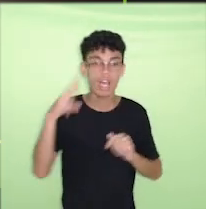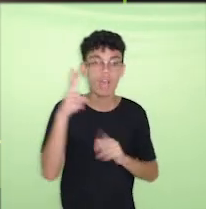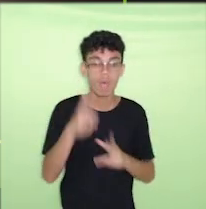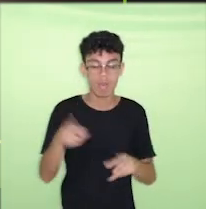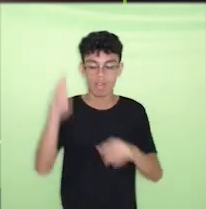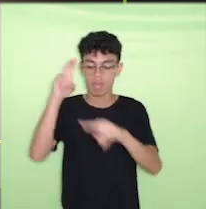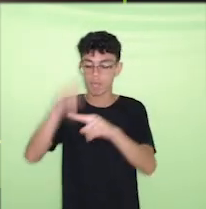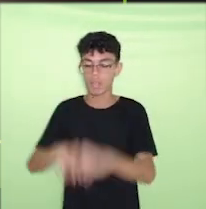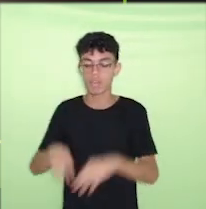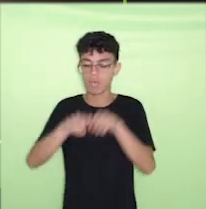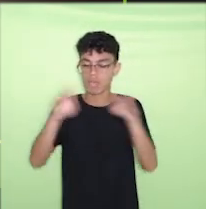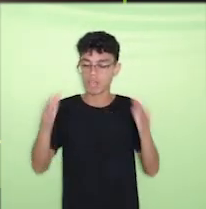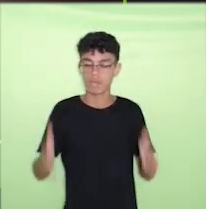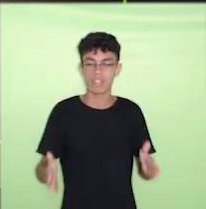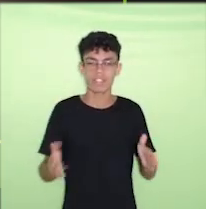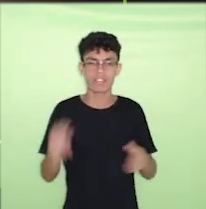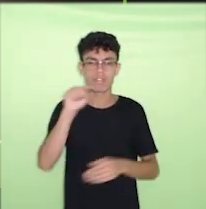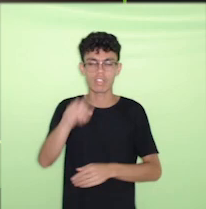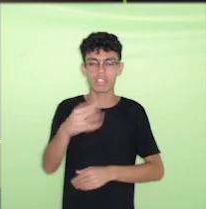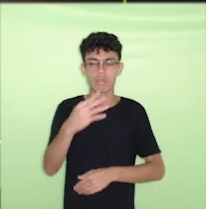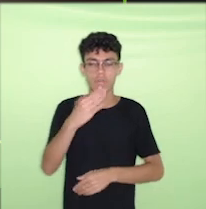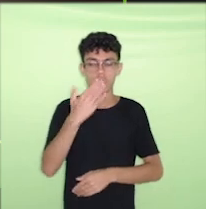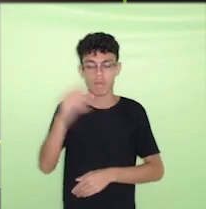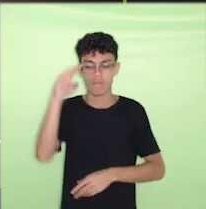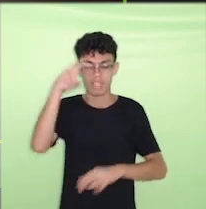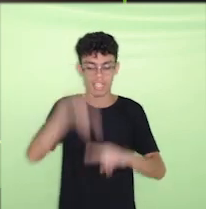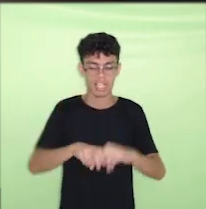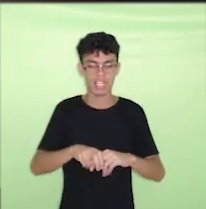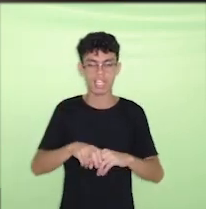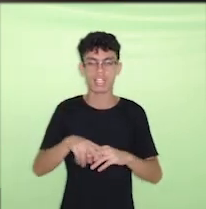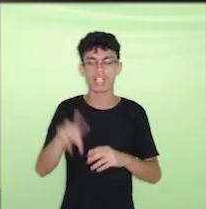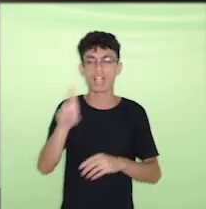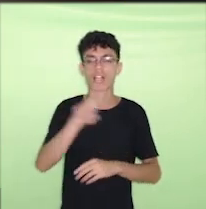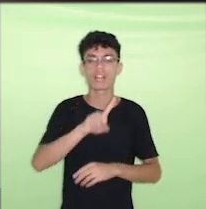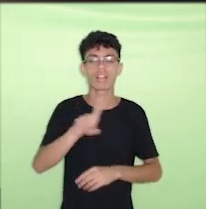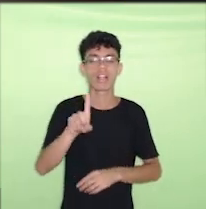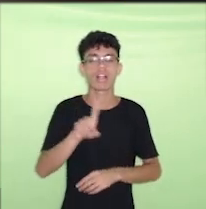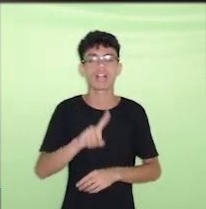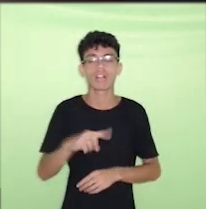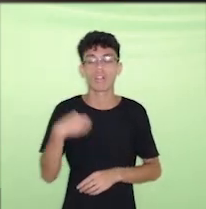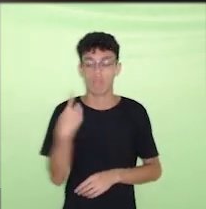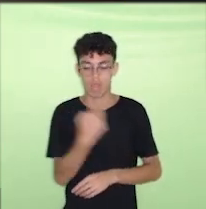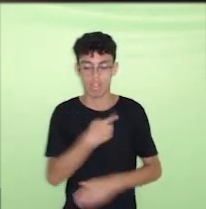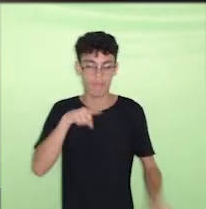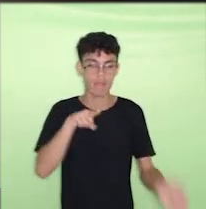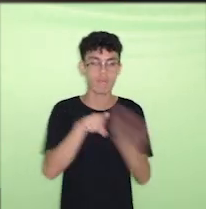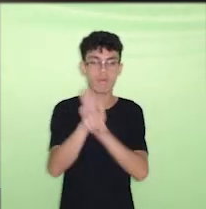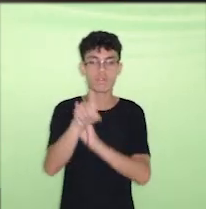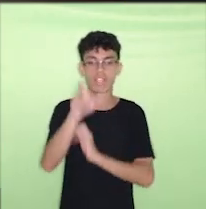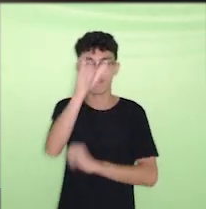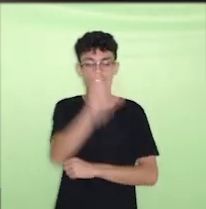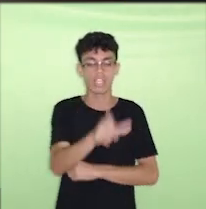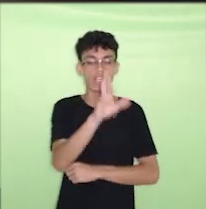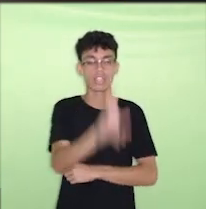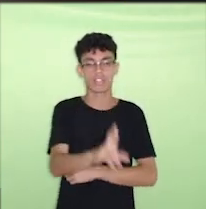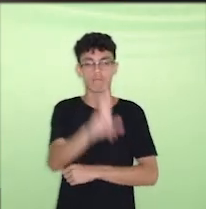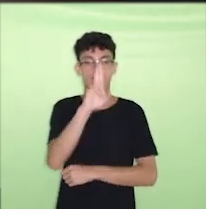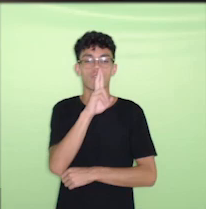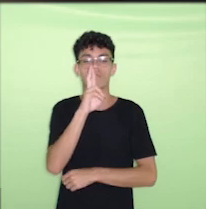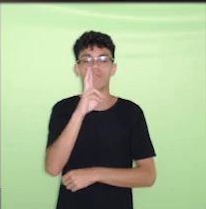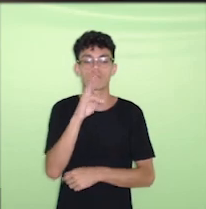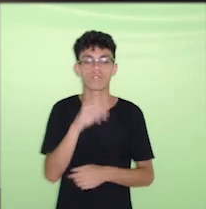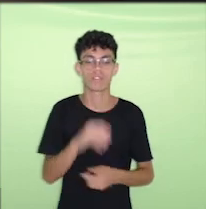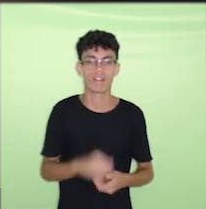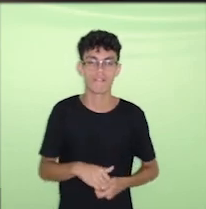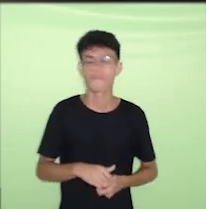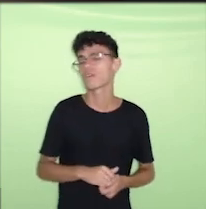dessa cadeira onde me acusais? Será igual? Nós somos aqueles que perguntam, moça, e você é aquela que